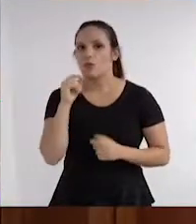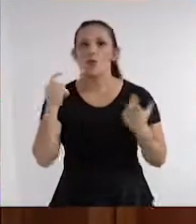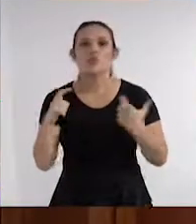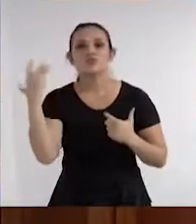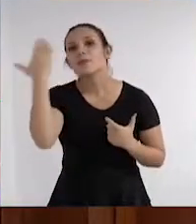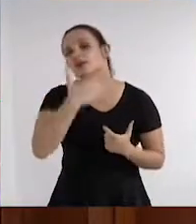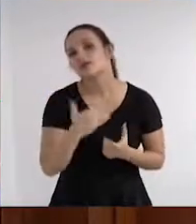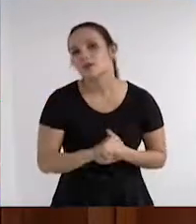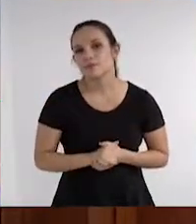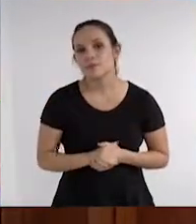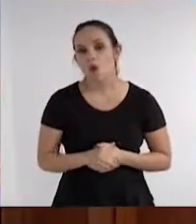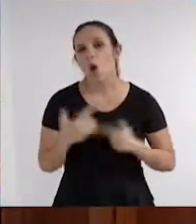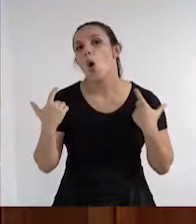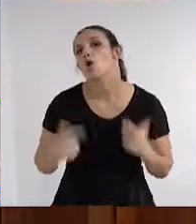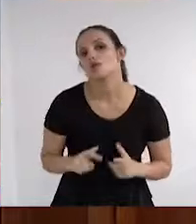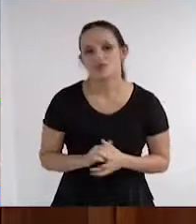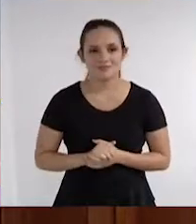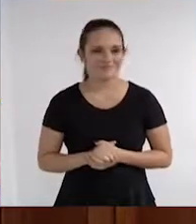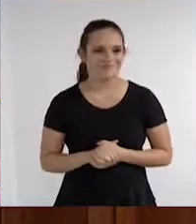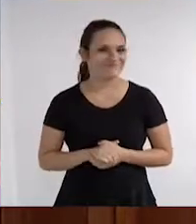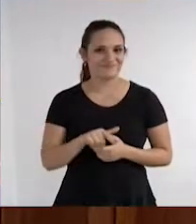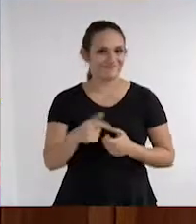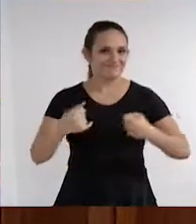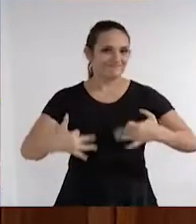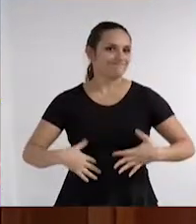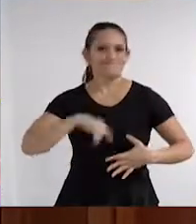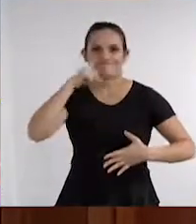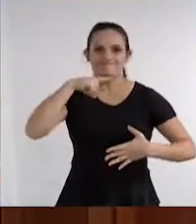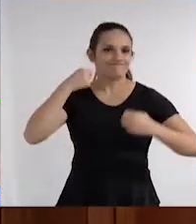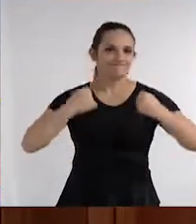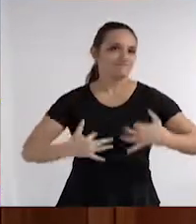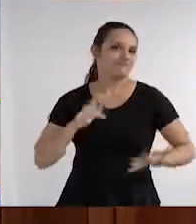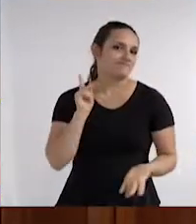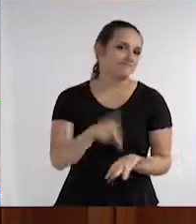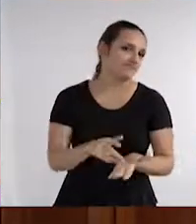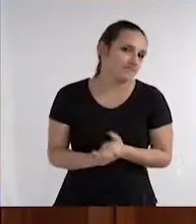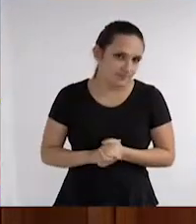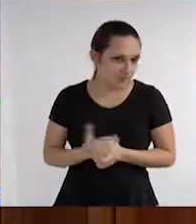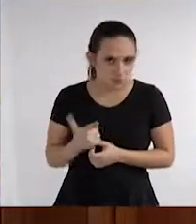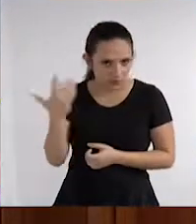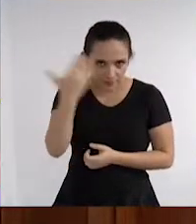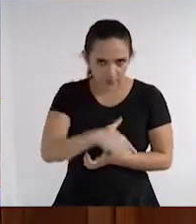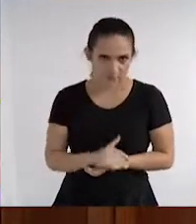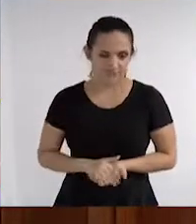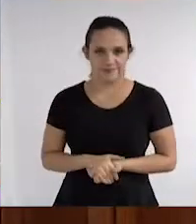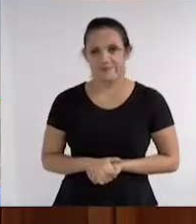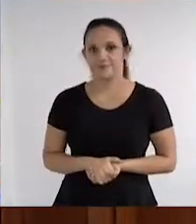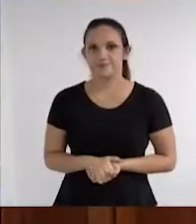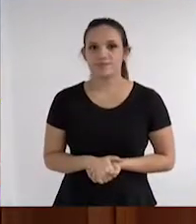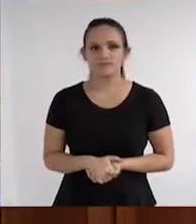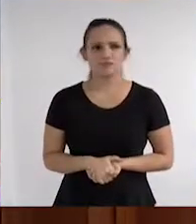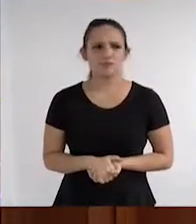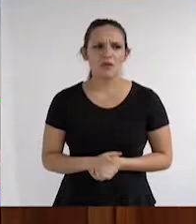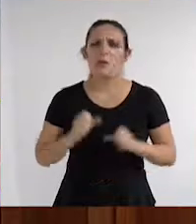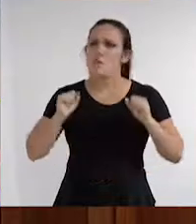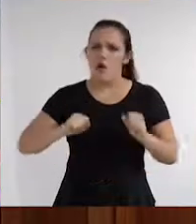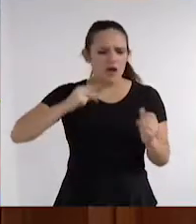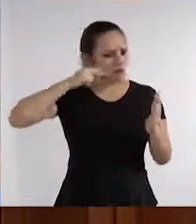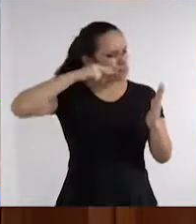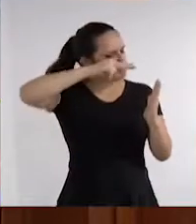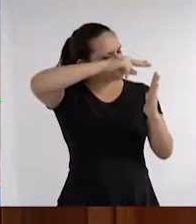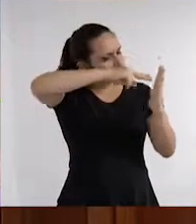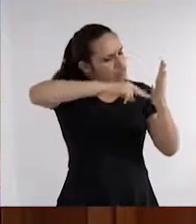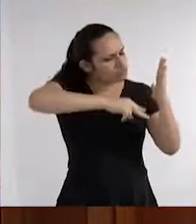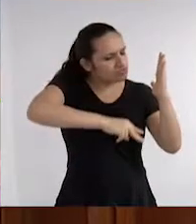está a prova? Ela é mirabolante. Né? Sabe por quê? Porque não existe. Pode ler o processo inteiro,